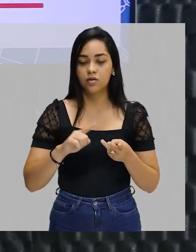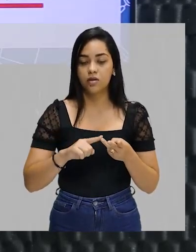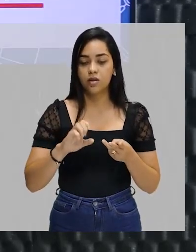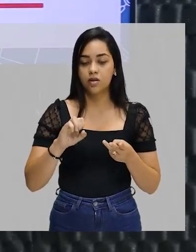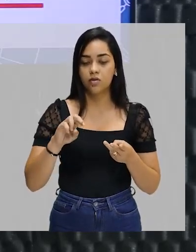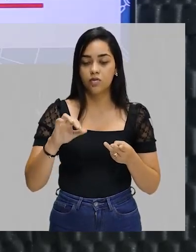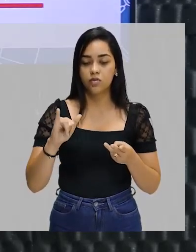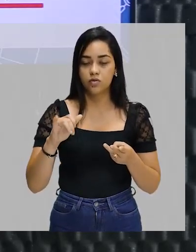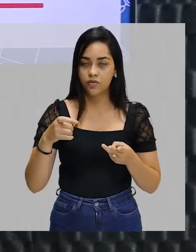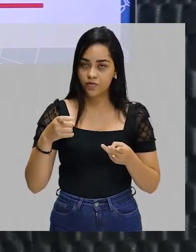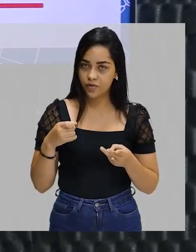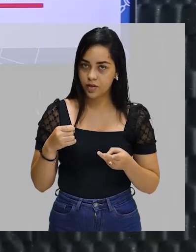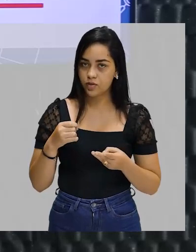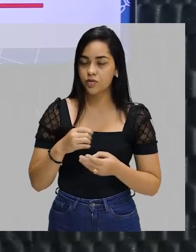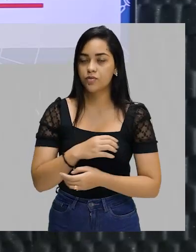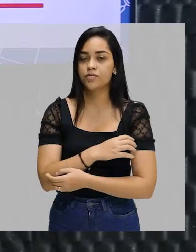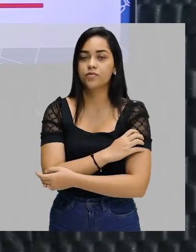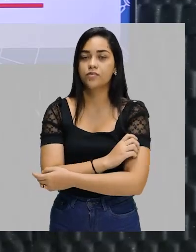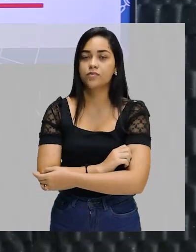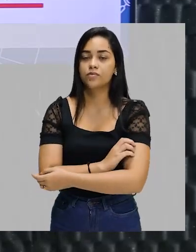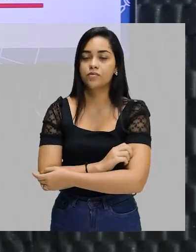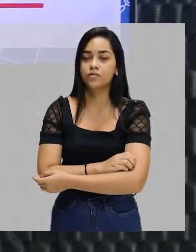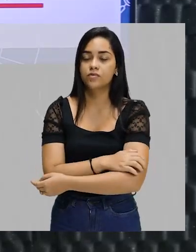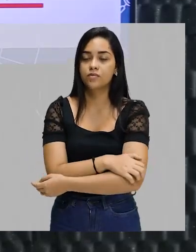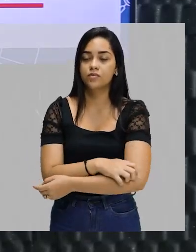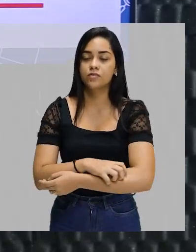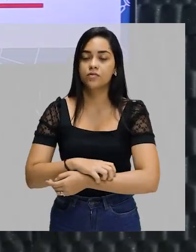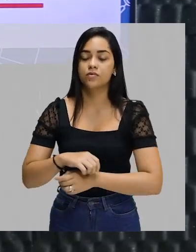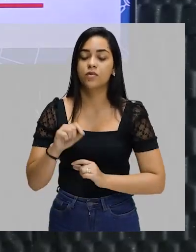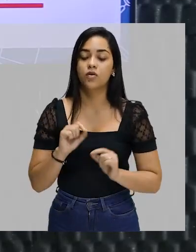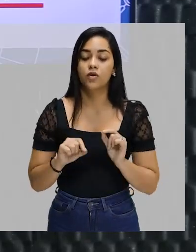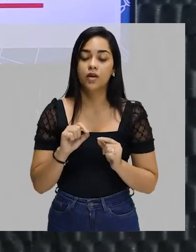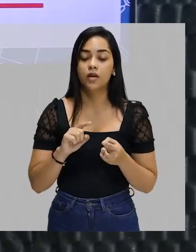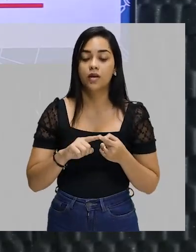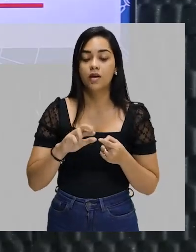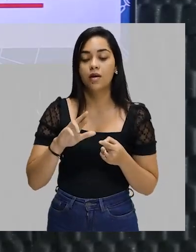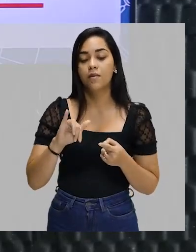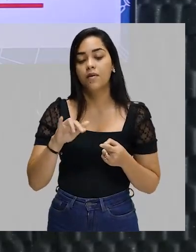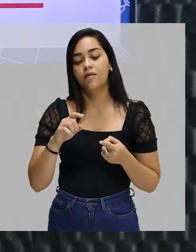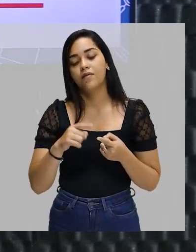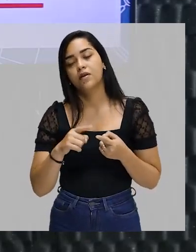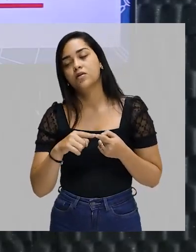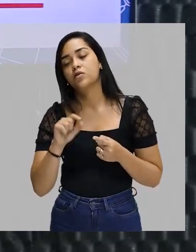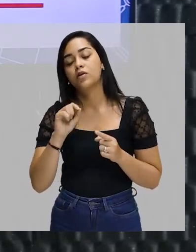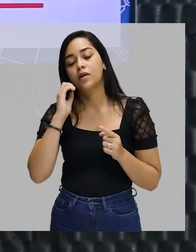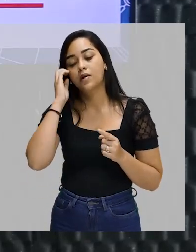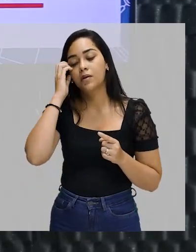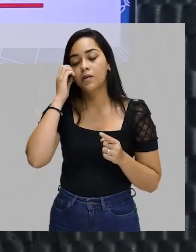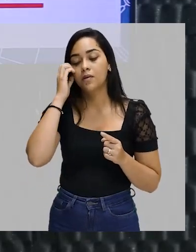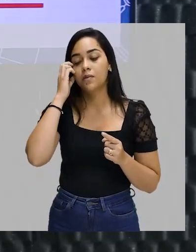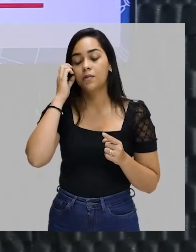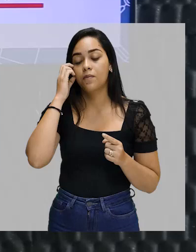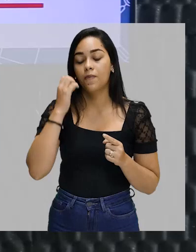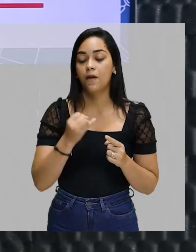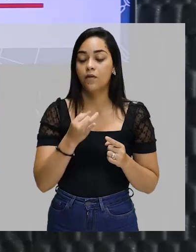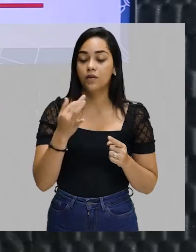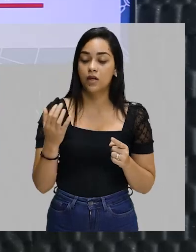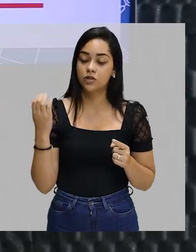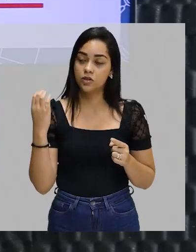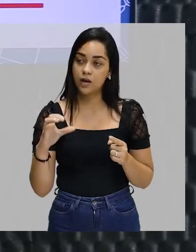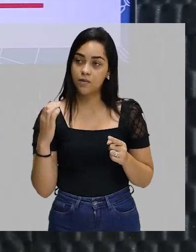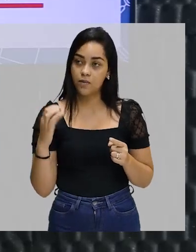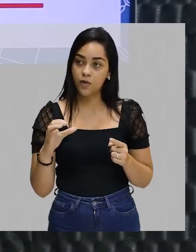partícula intermediária e o sufixo. O prefixo indicando a quantidade de